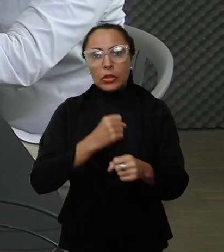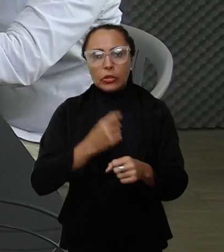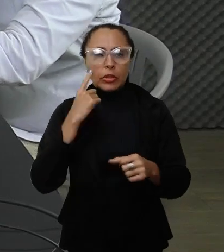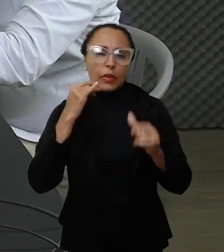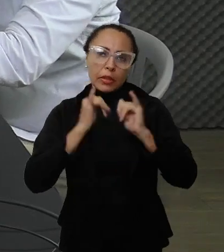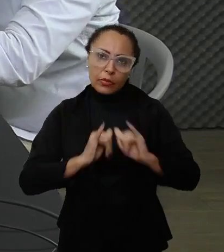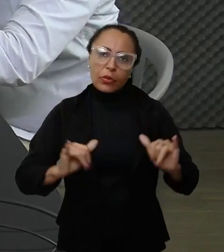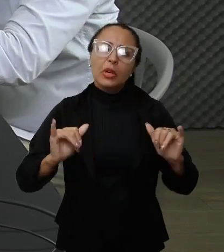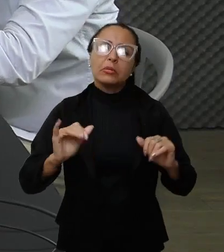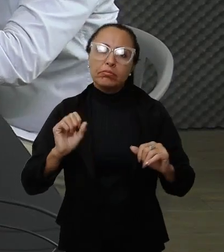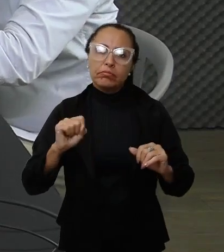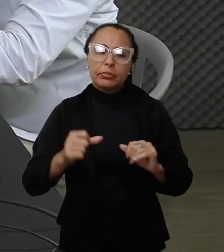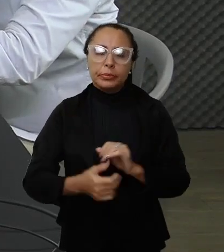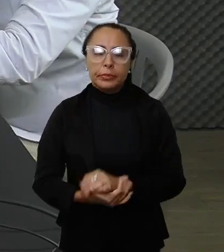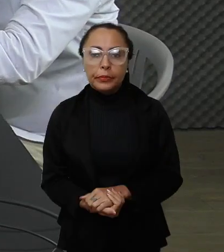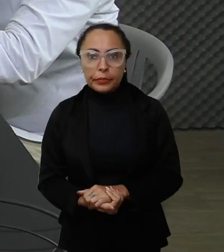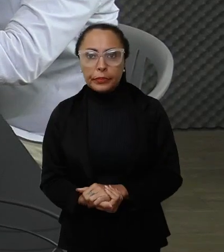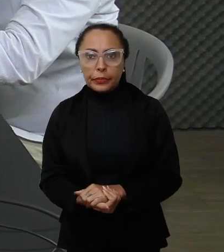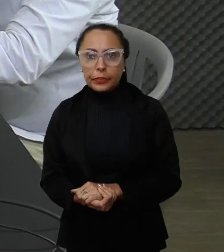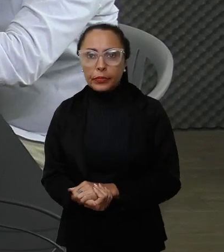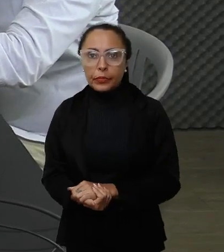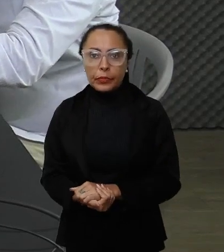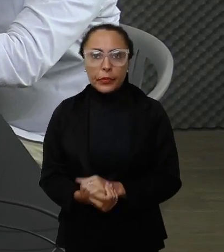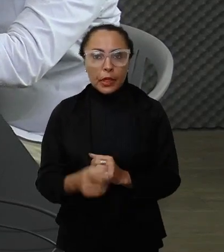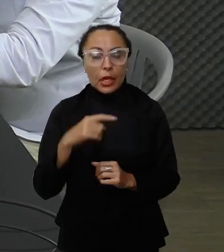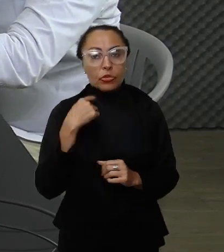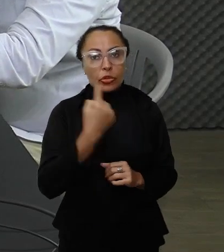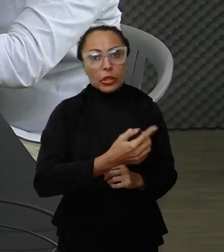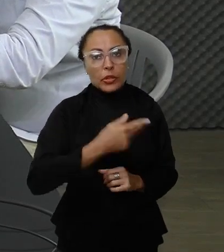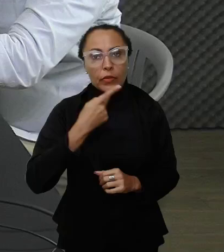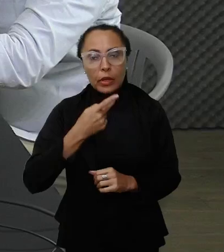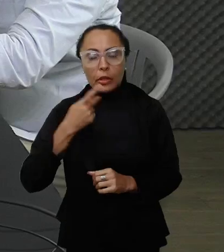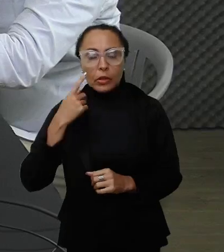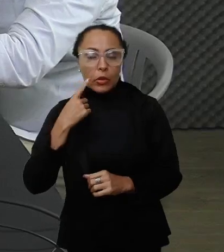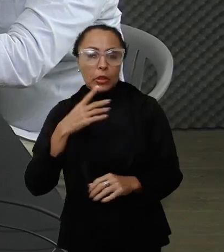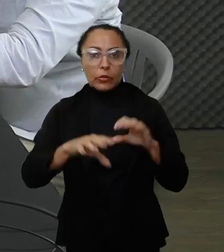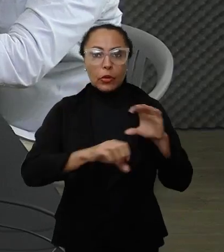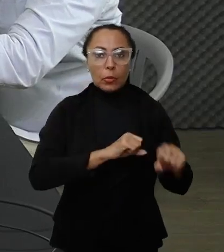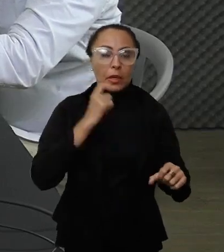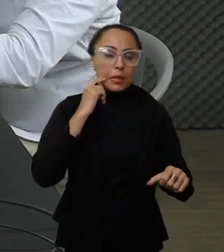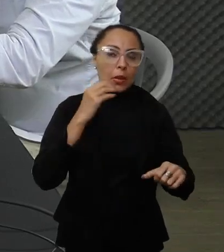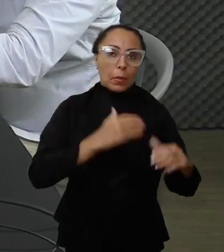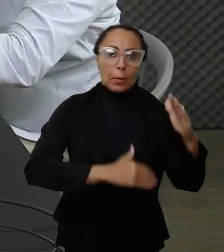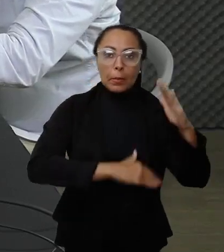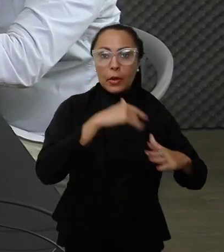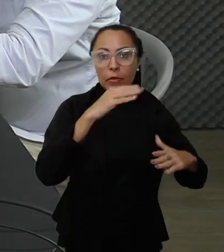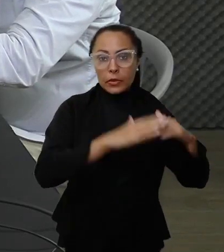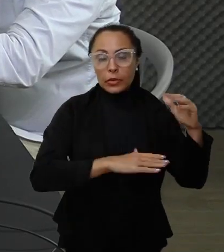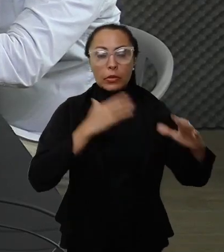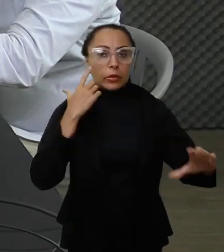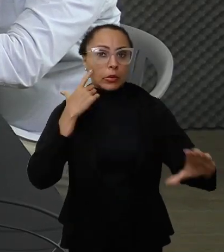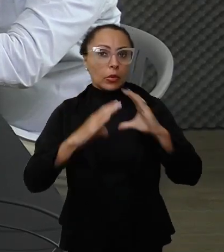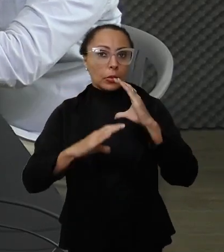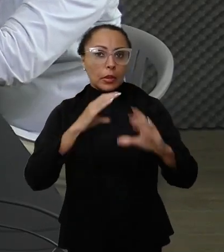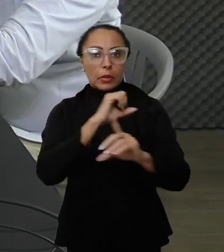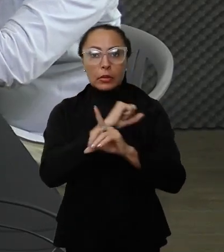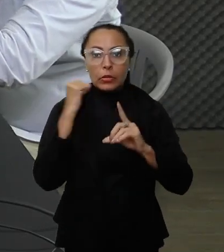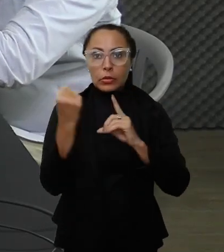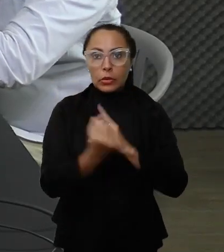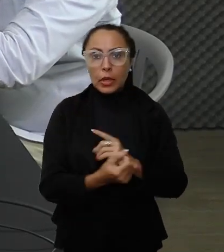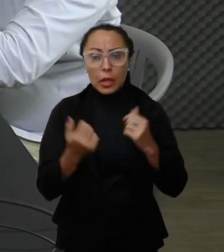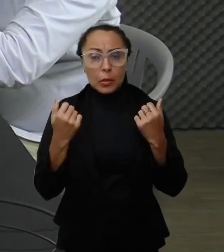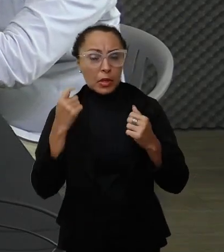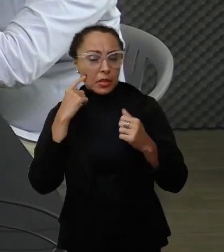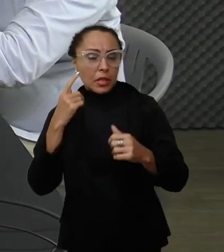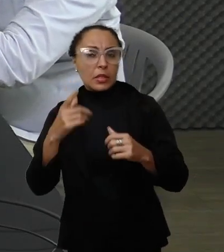que você falou, pensei assim, a gente falou dessa coisa da formação profissional, da profissional em comunicação social, é preciso uma formação para